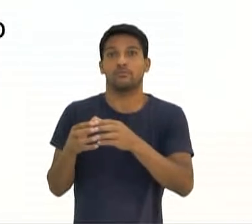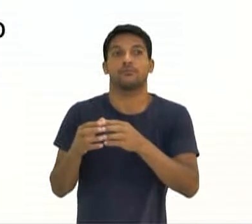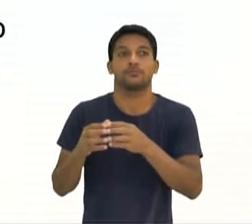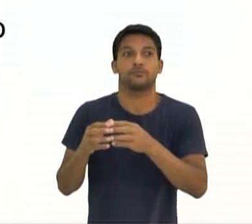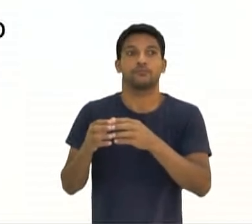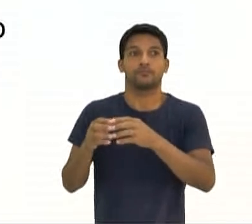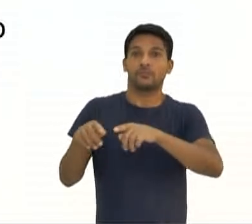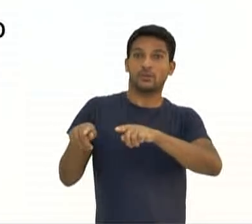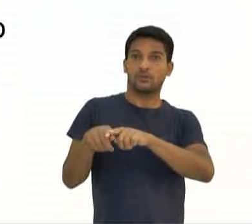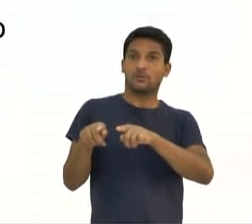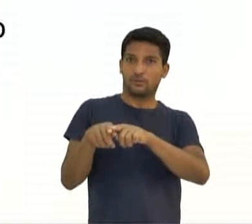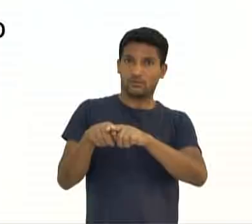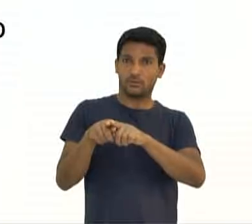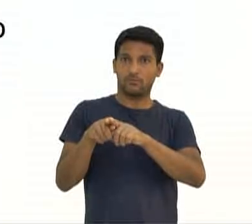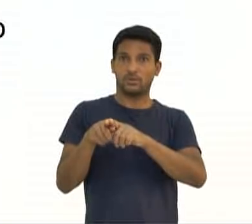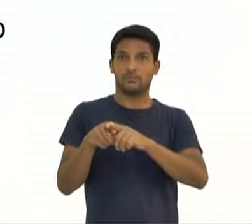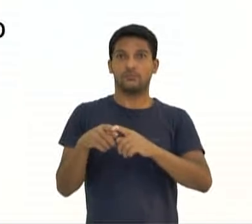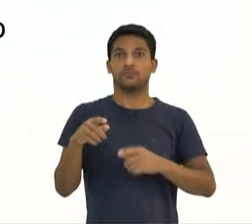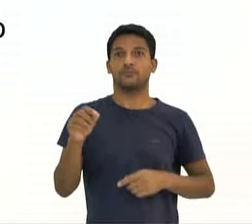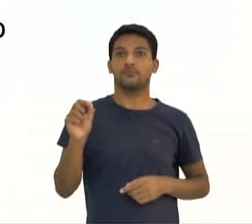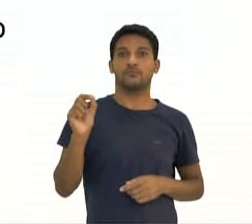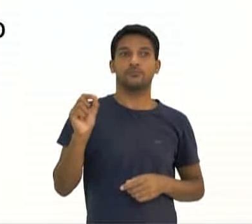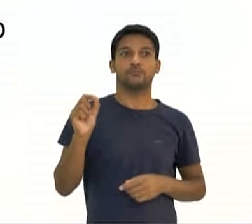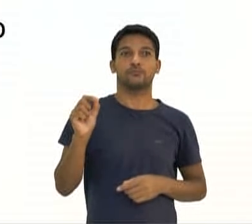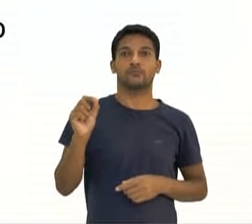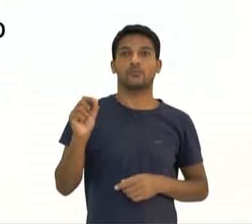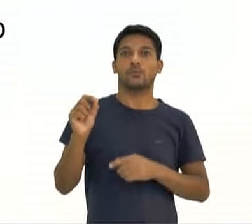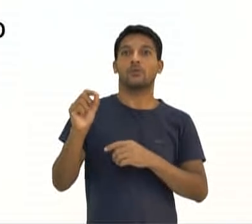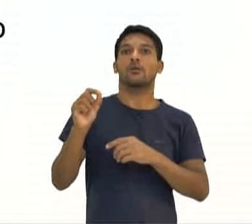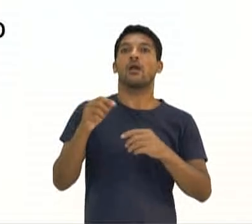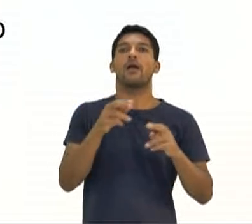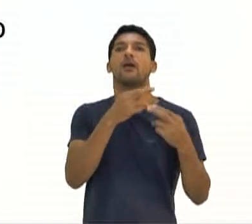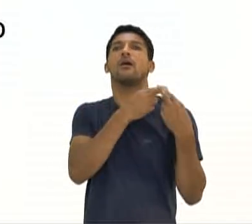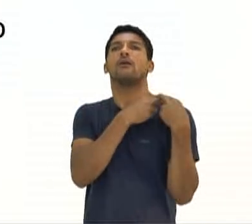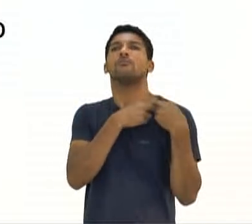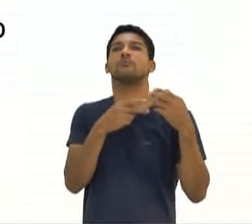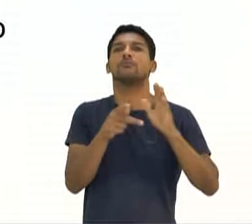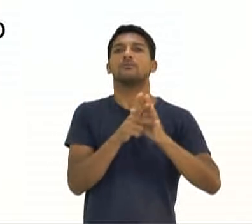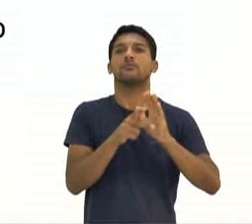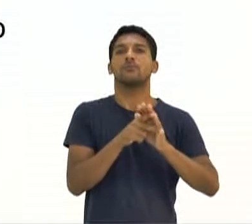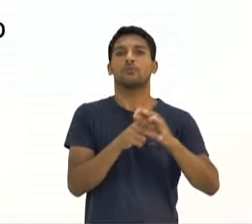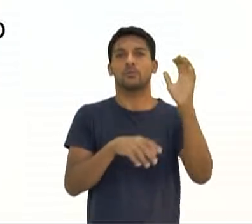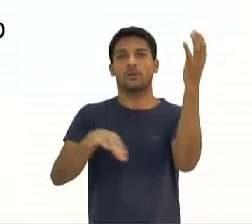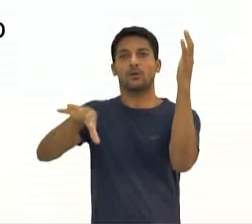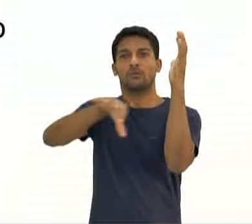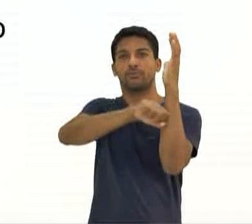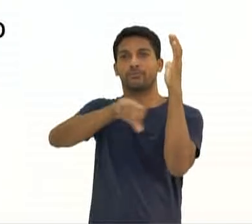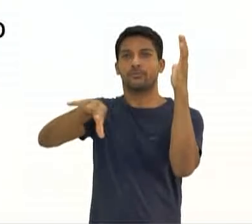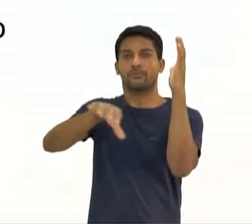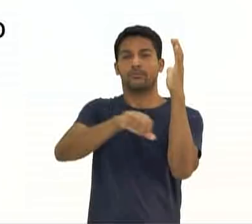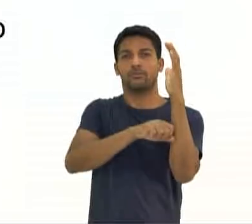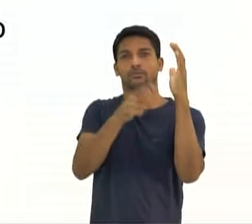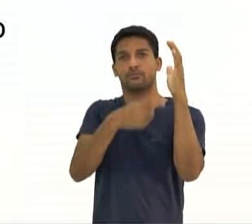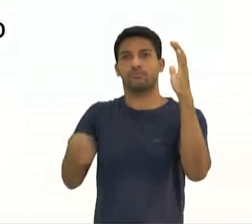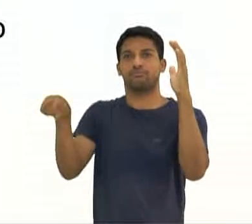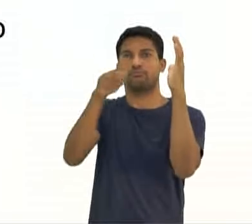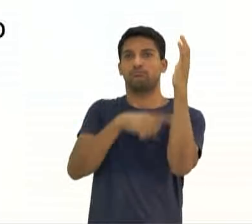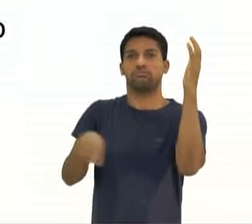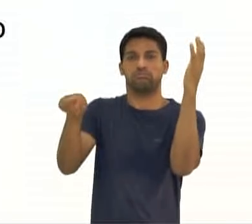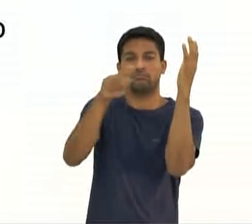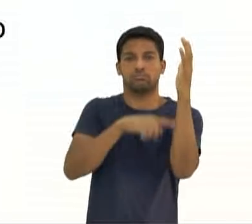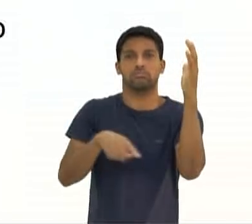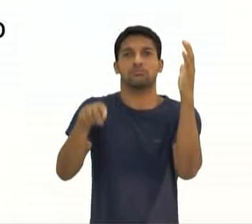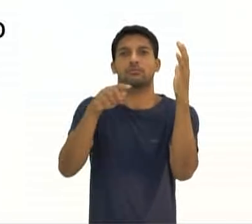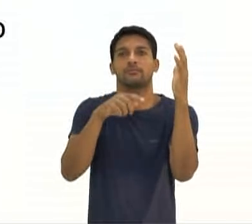da fotossíntese, e é responsável pelo efeito estufa, que é fundamental para o processo de desenvolvimento do planeta. E dentre esses